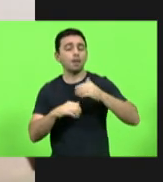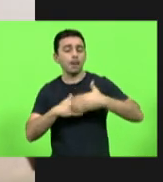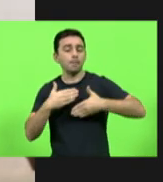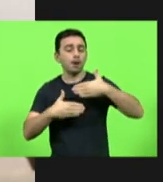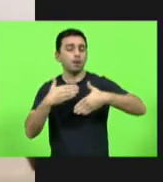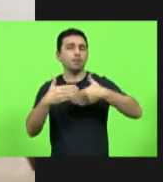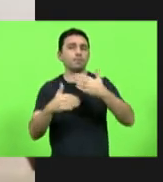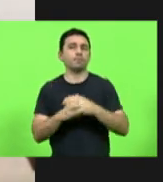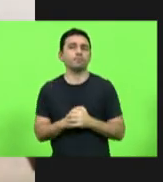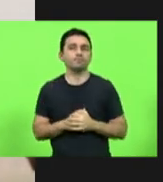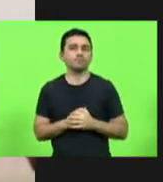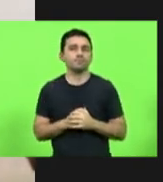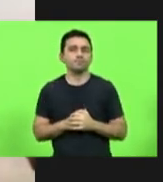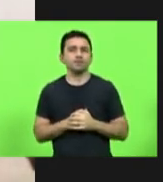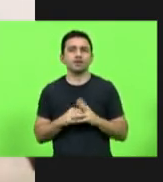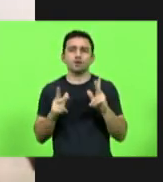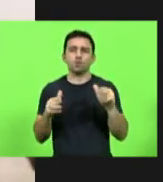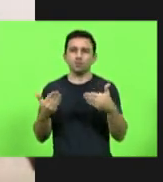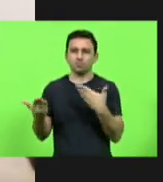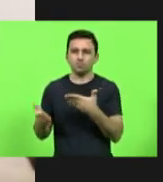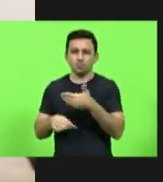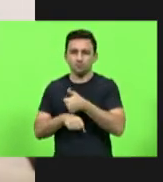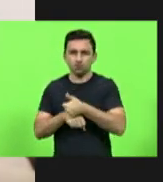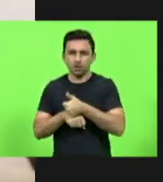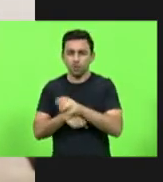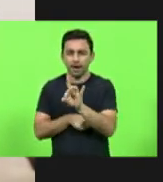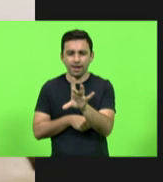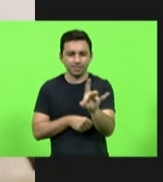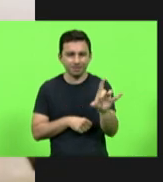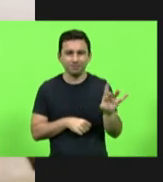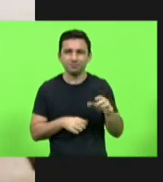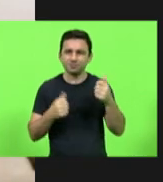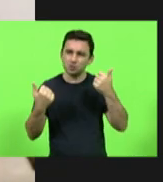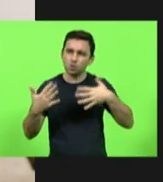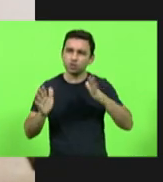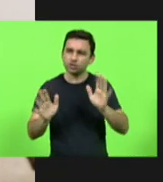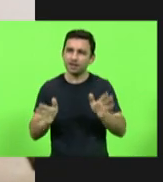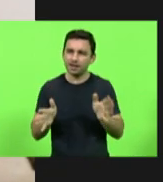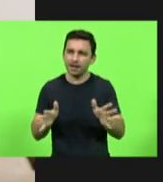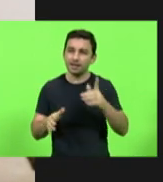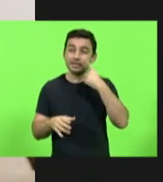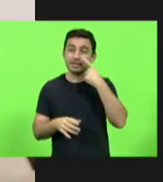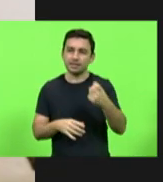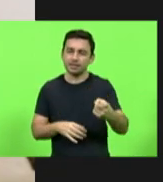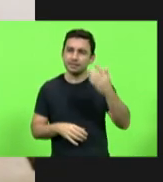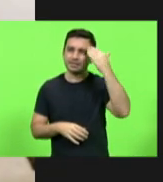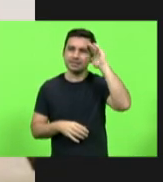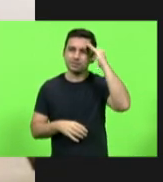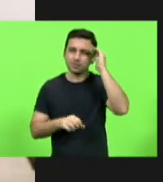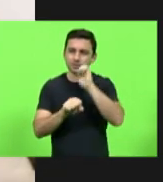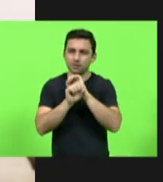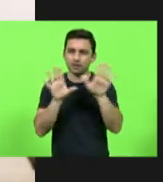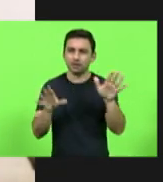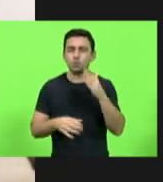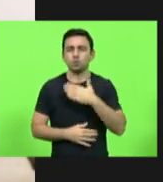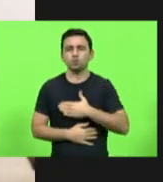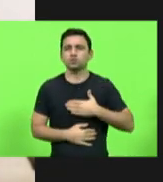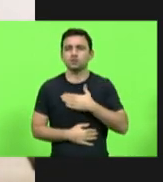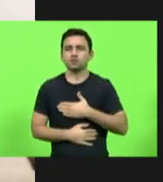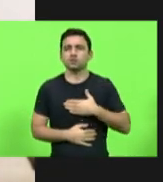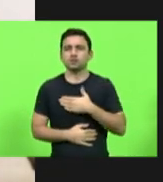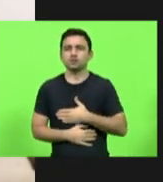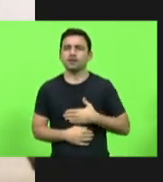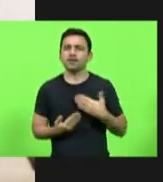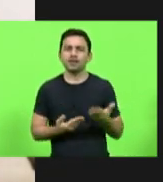E como profissional de cada área defendeu também o seu entendimento, gostei muito do quando o